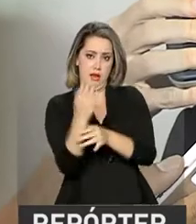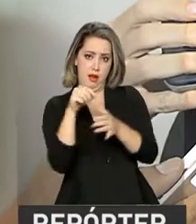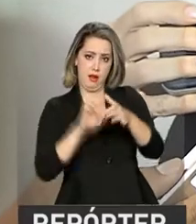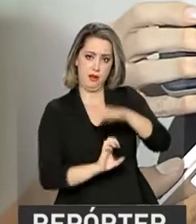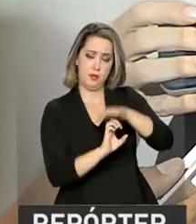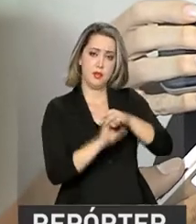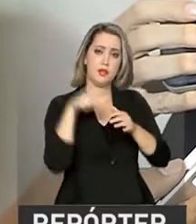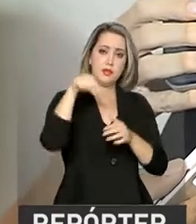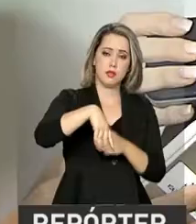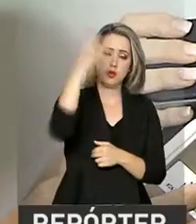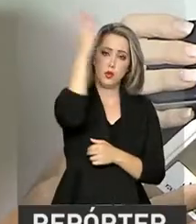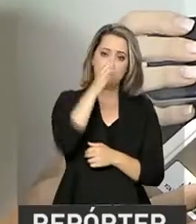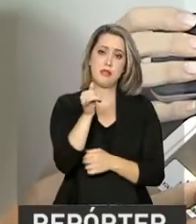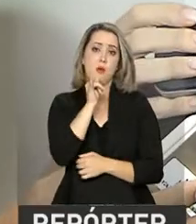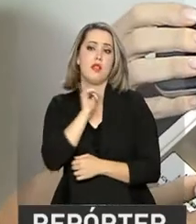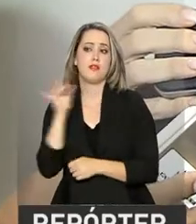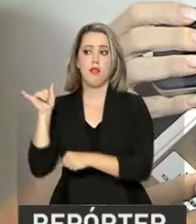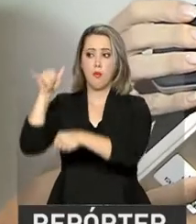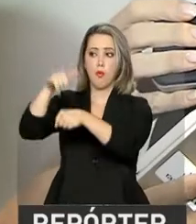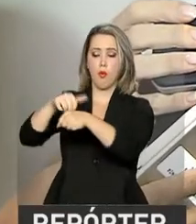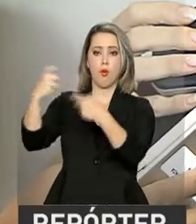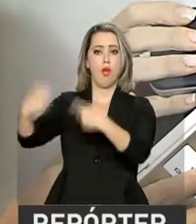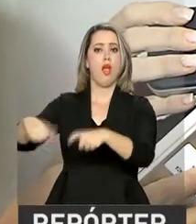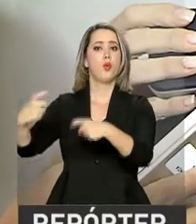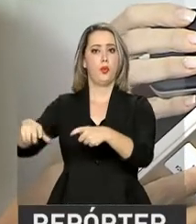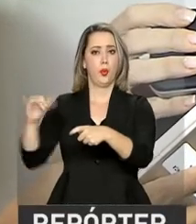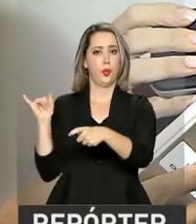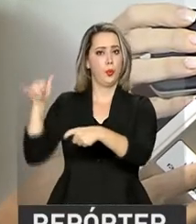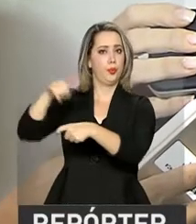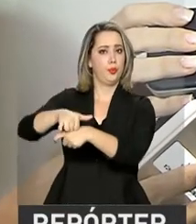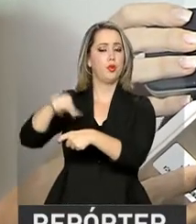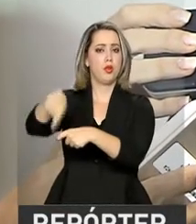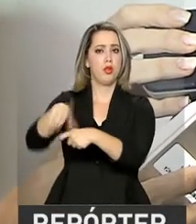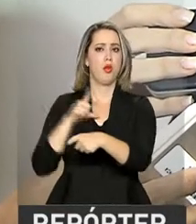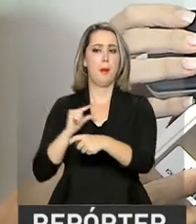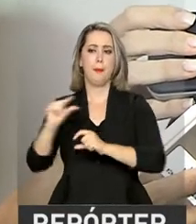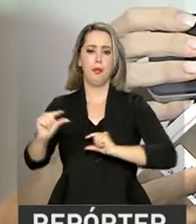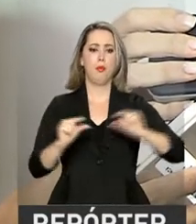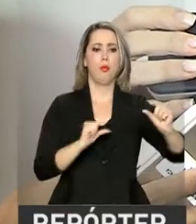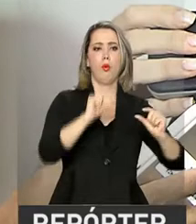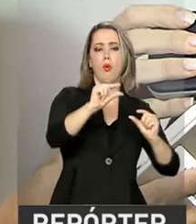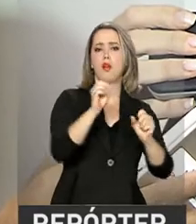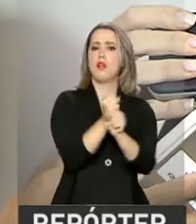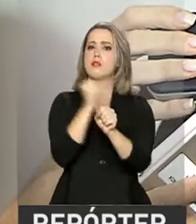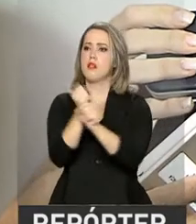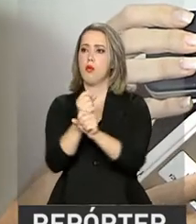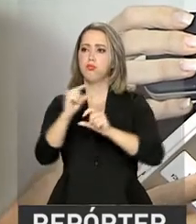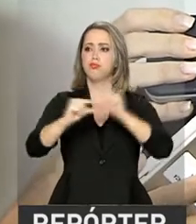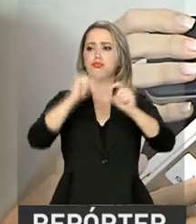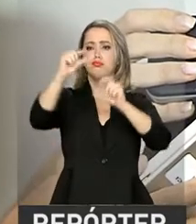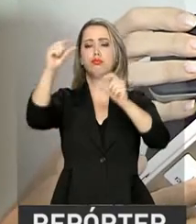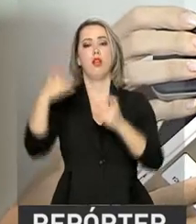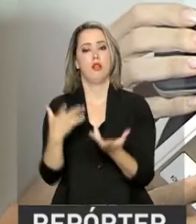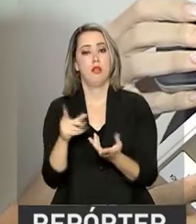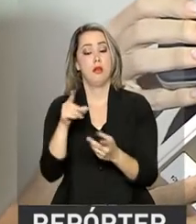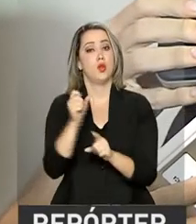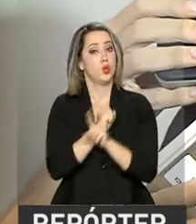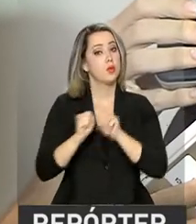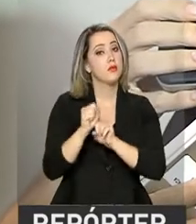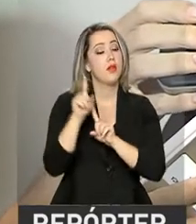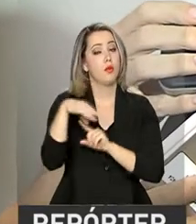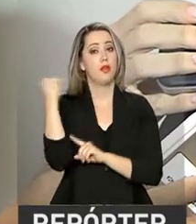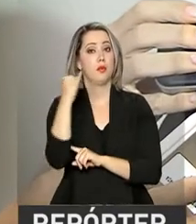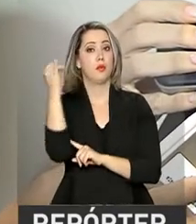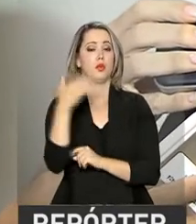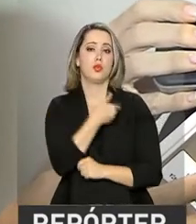aeroportos em resumo as obras no país inteiro obras importantes do ponto de vista social que o